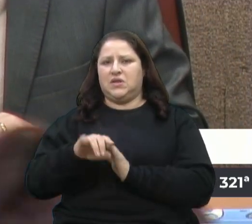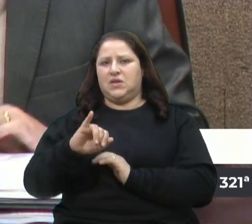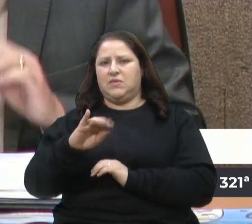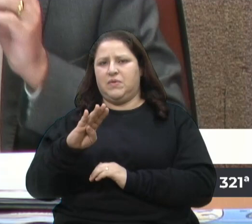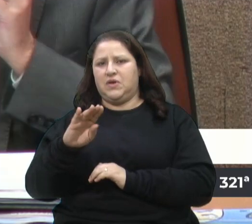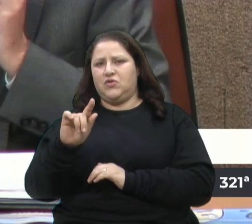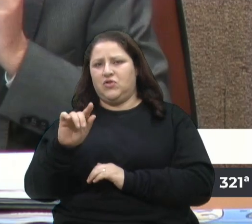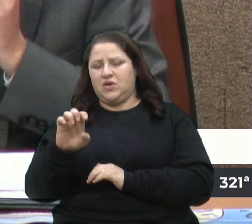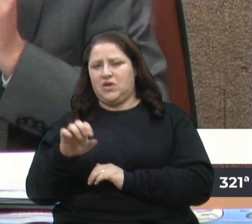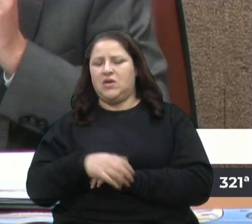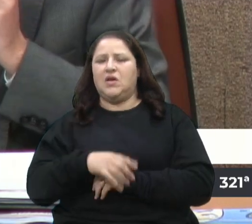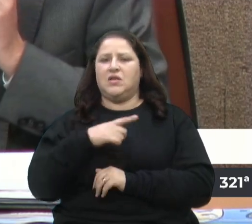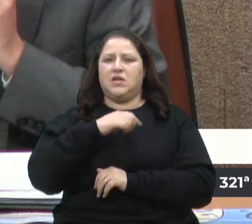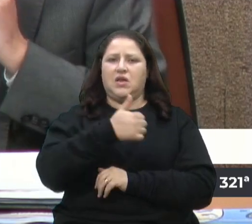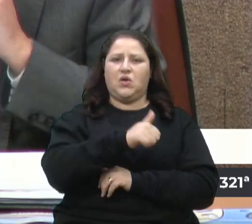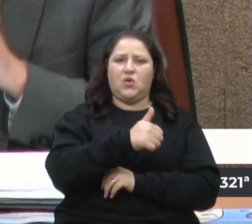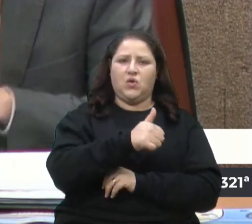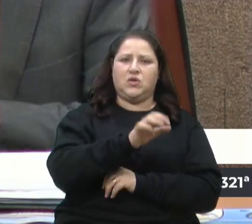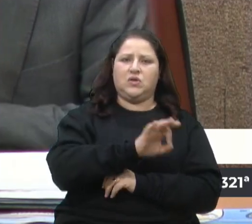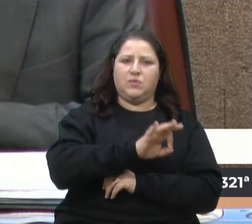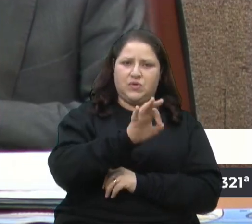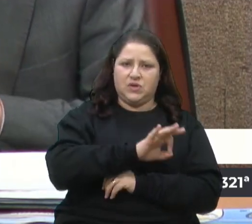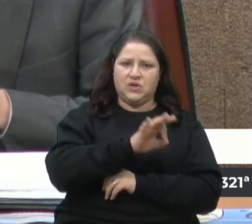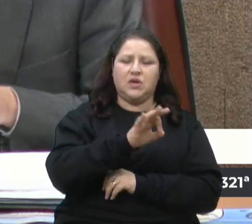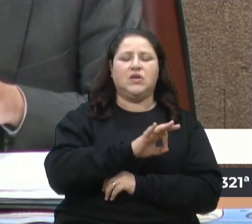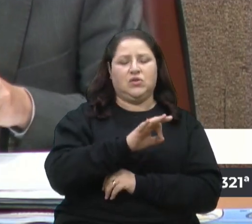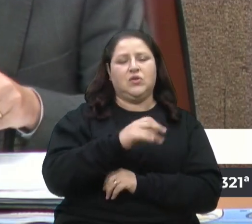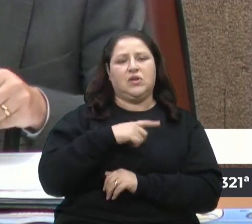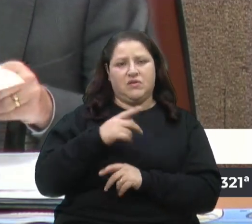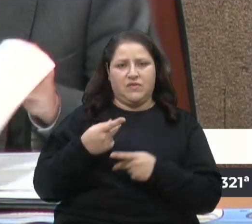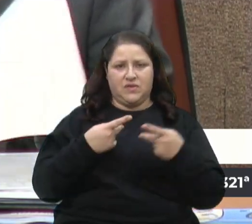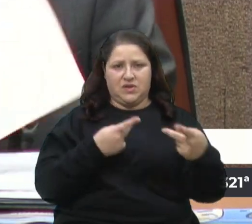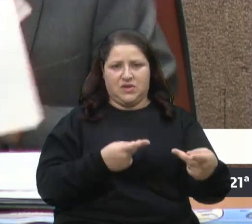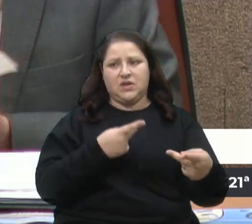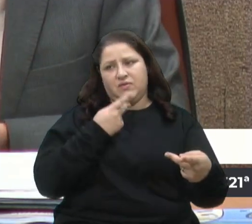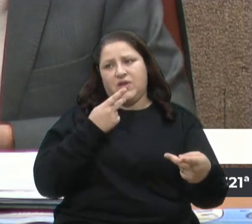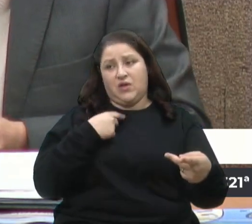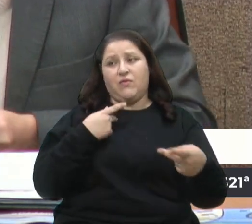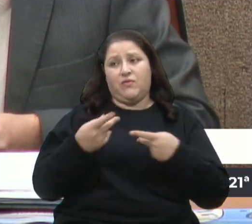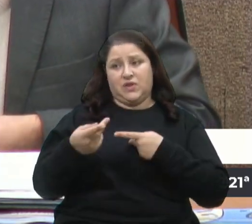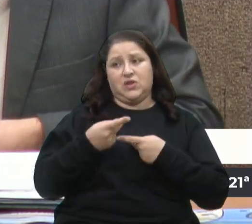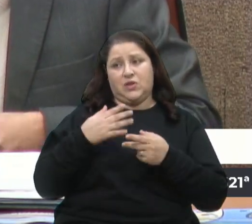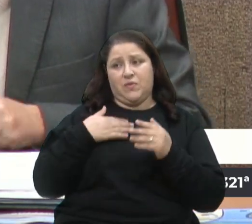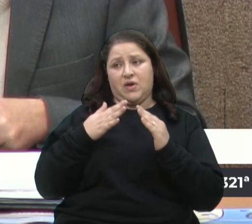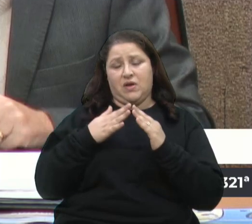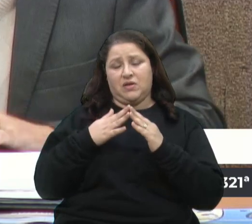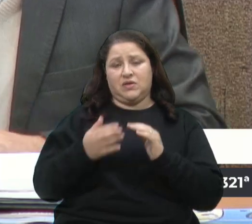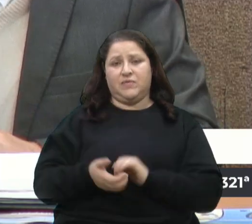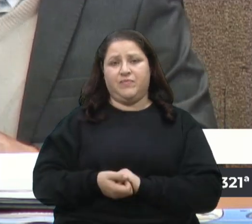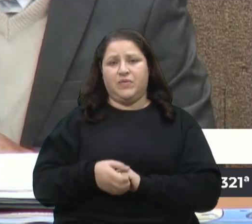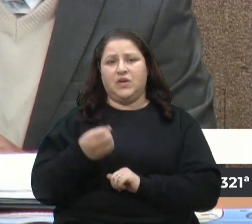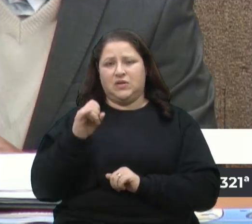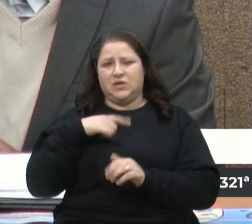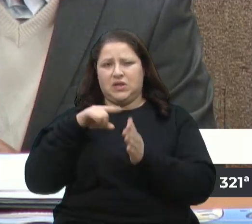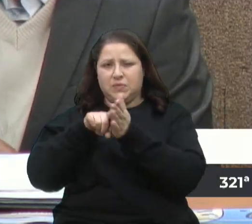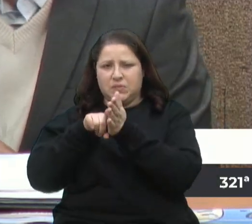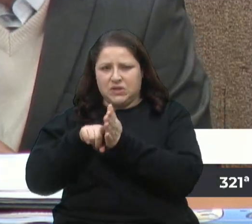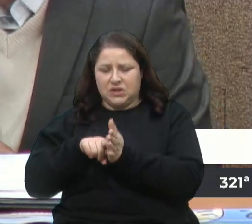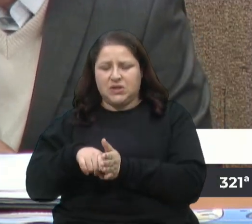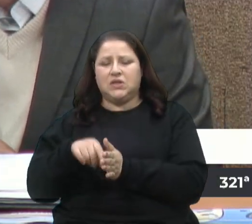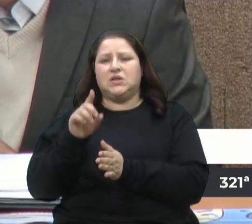visitado. Então, se esse censo, tá, isso saiu essa semana, se esse censo disse que Caxias